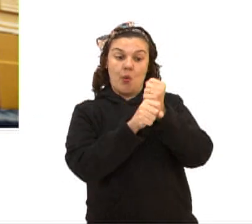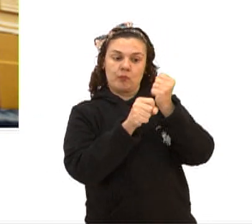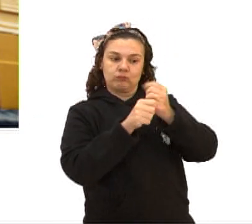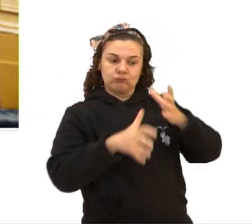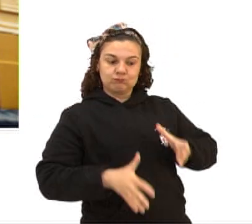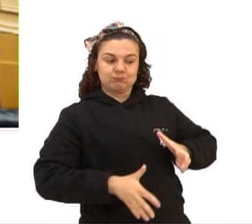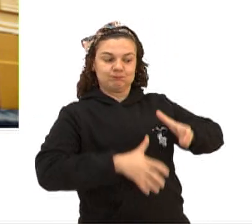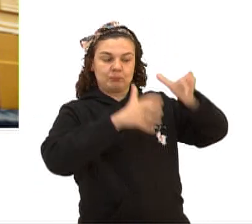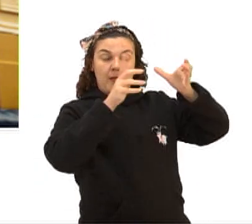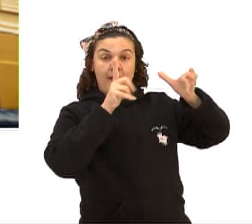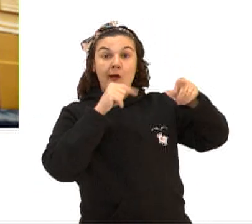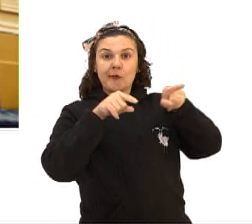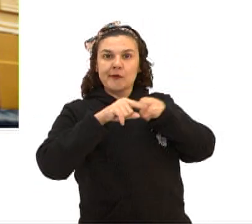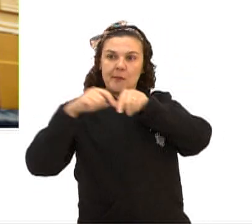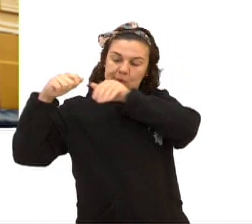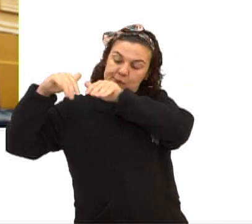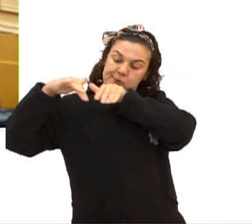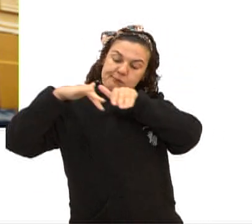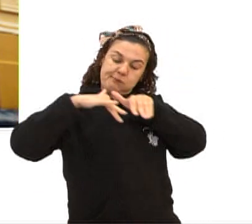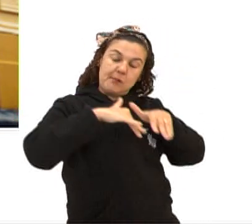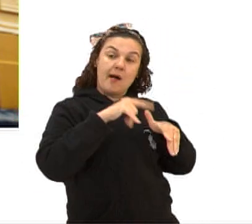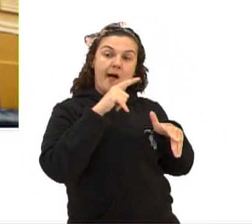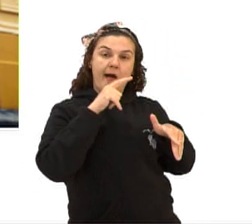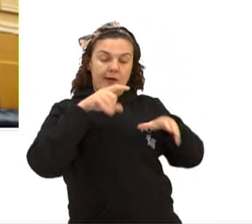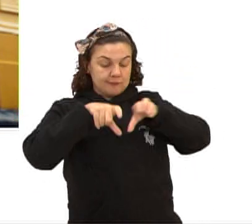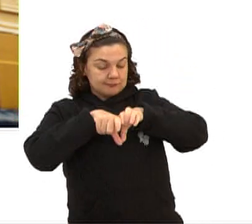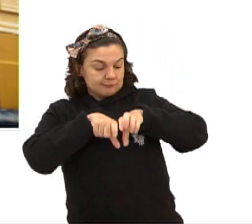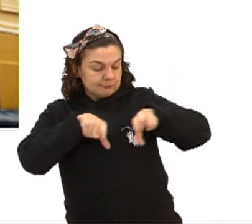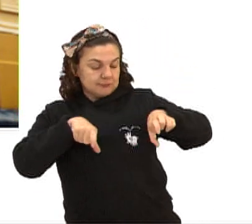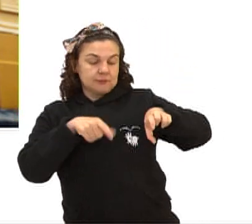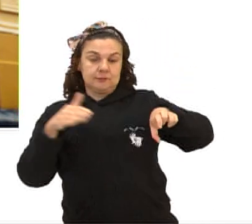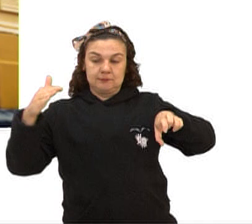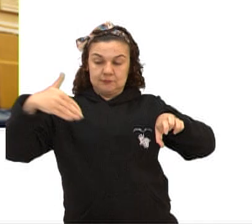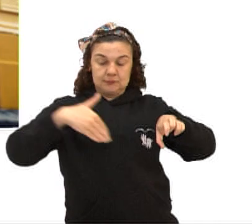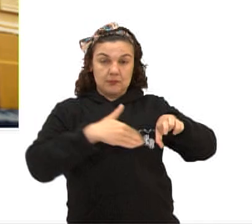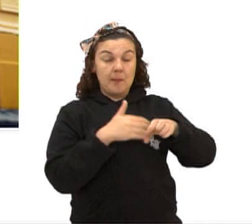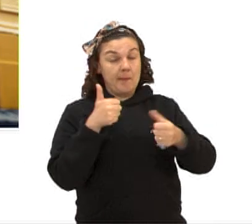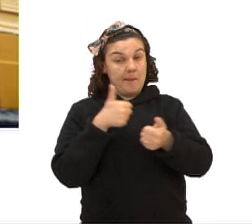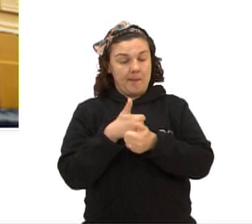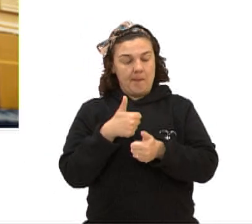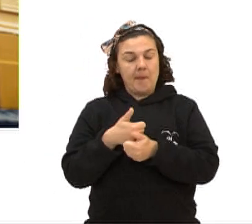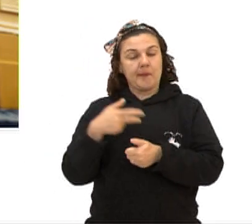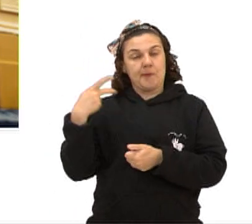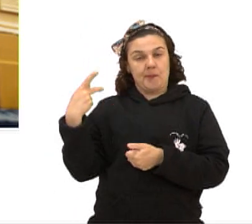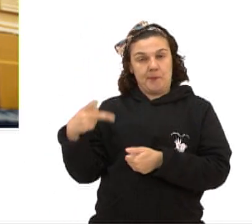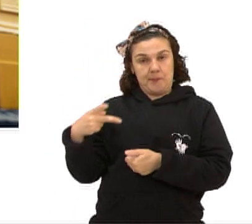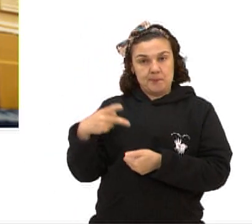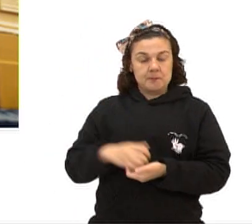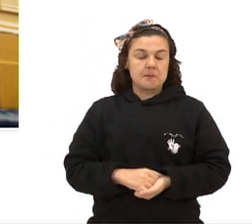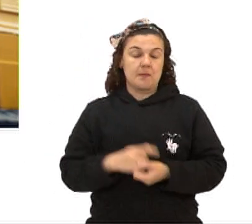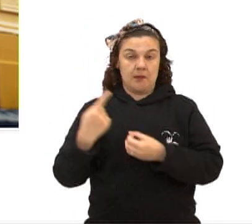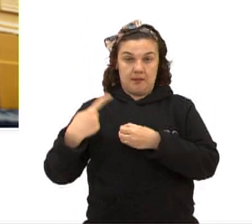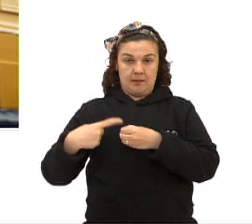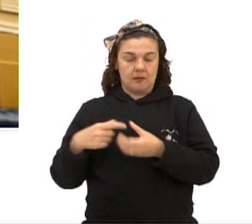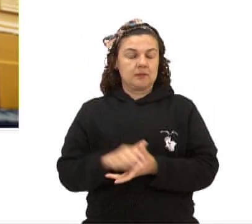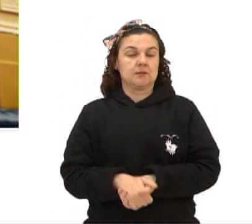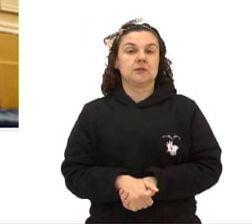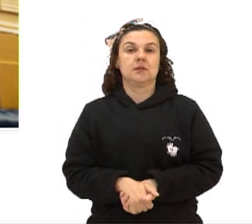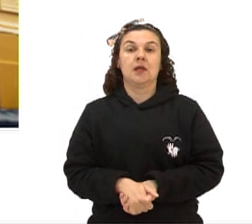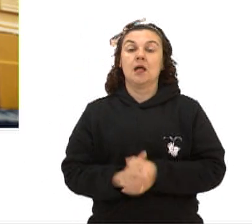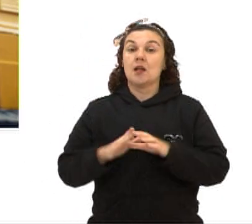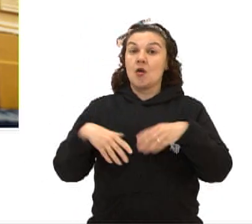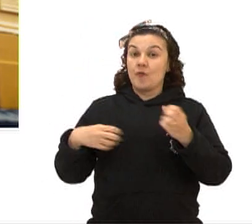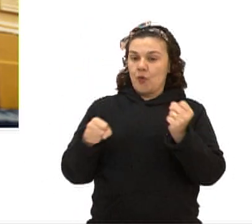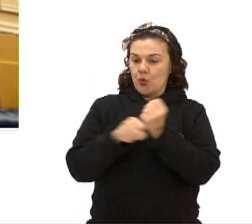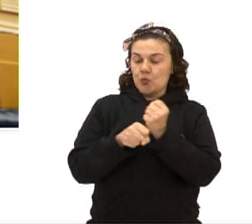das pequenas represas ao longo da Serra do Mar, ali perto do município de Piraquara. Foram construídas a